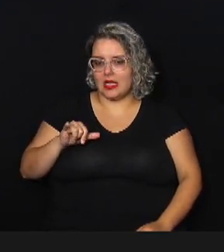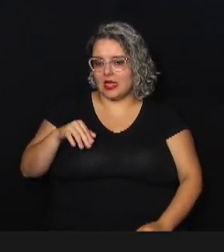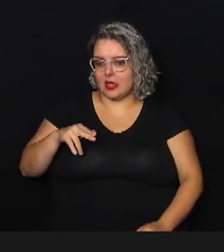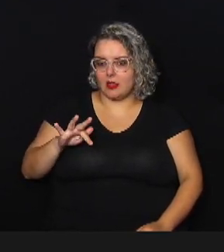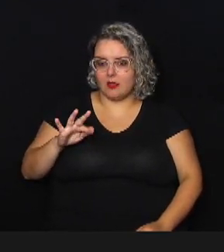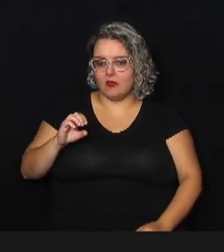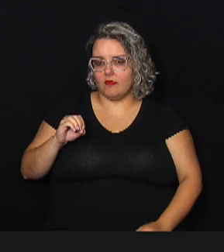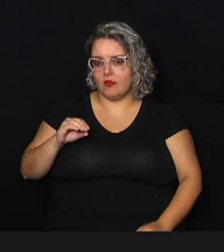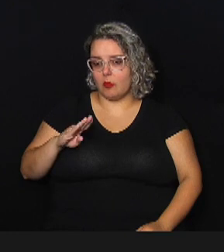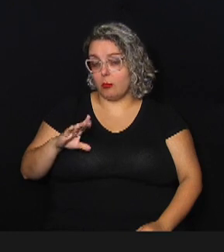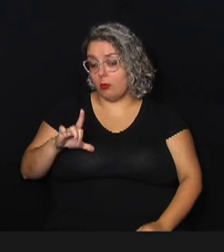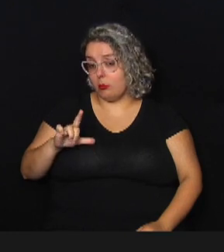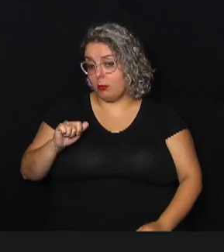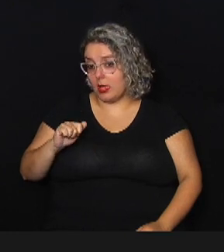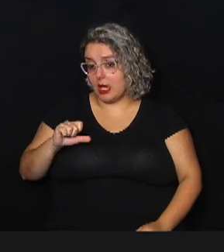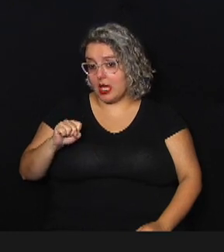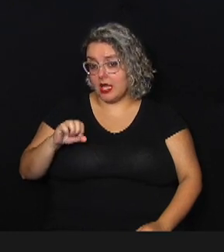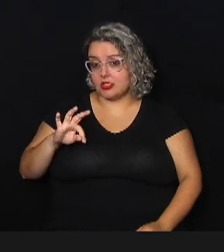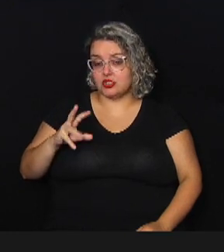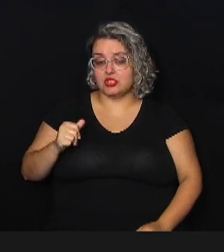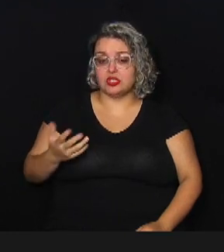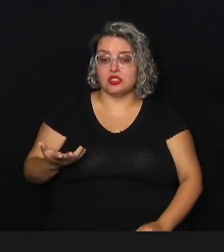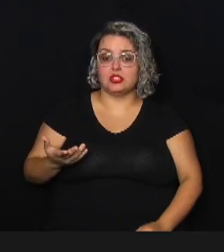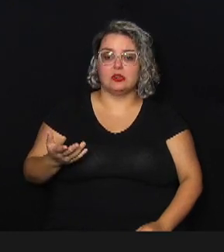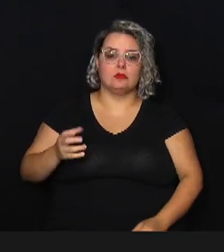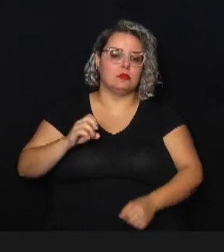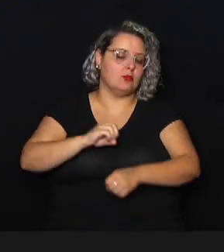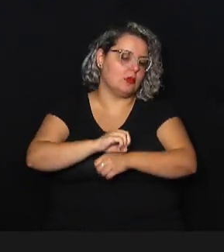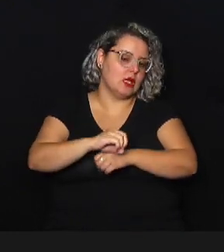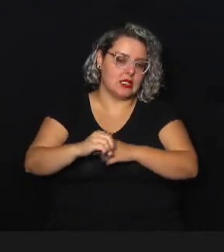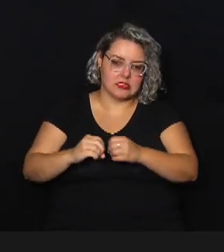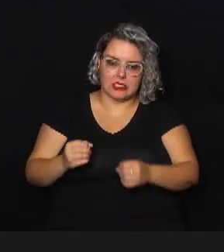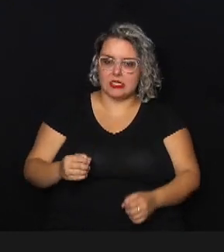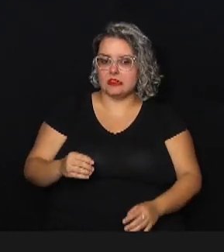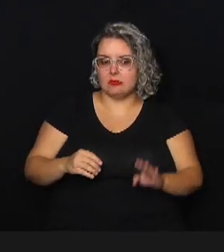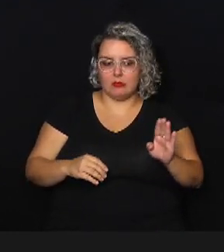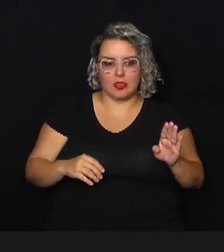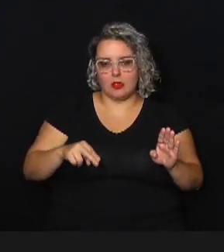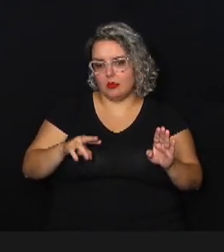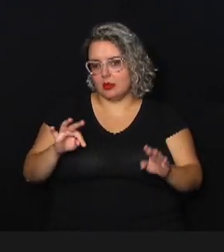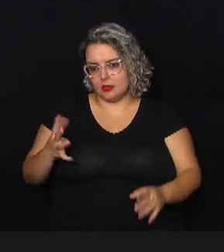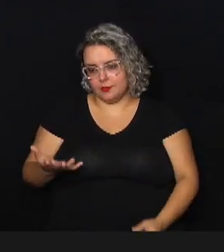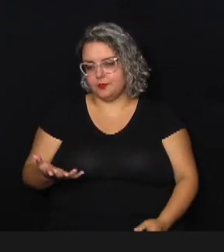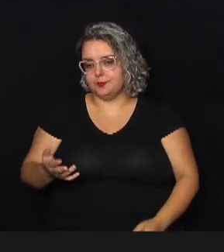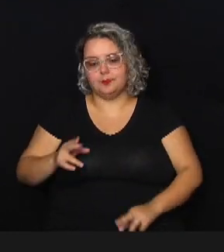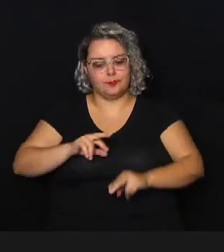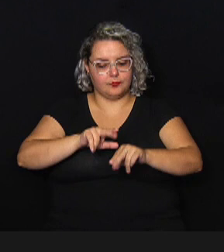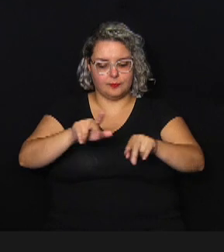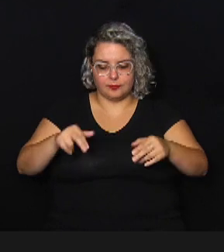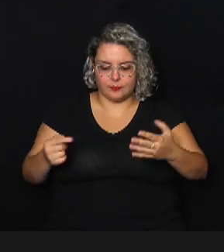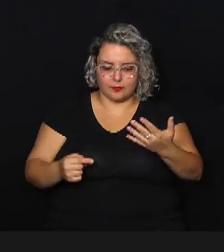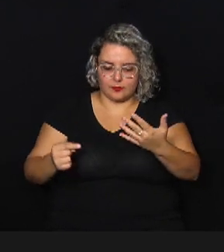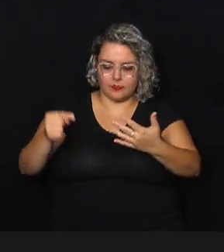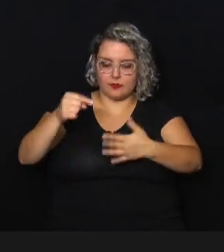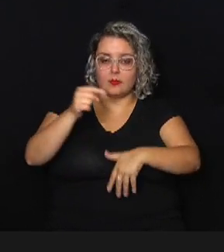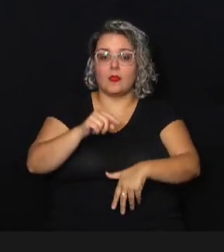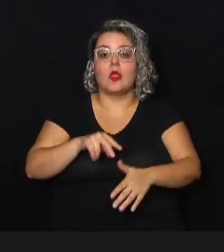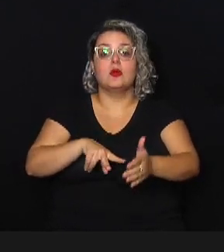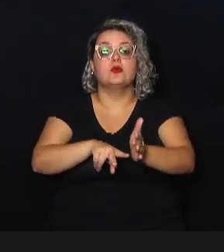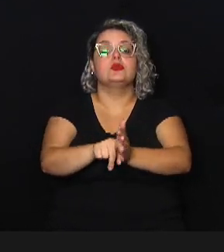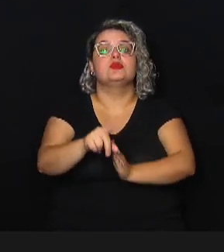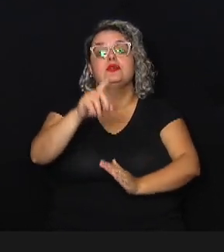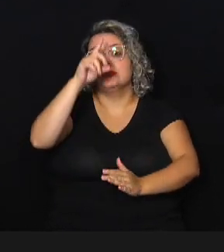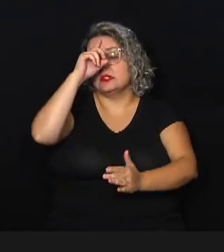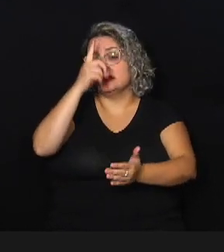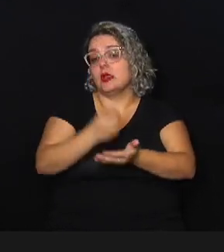ou leucemia linfóide aguda das células B ou das células T. Com esse diagnóstico preciso, você define qual